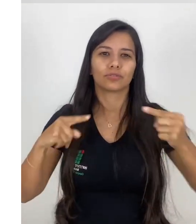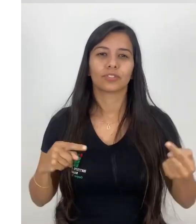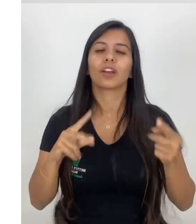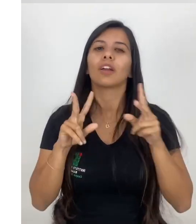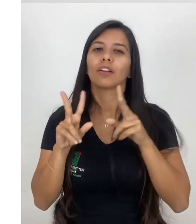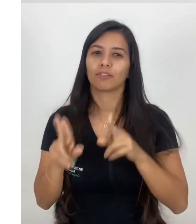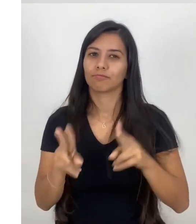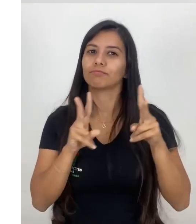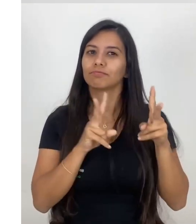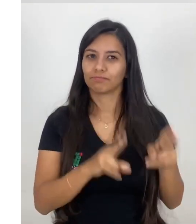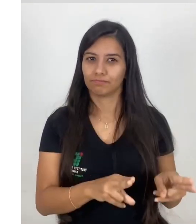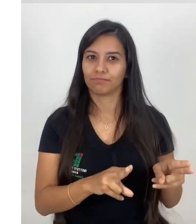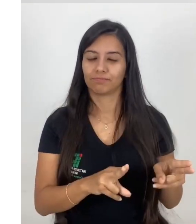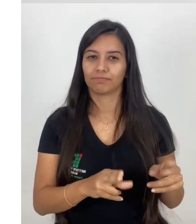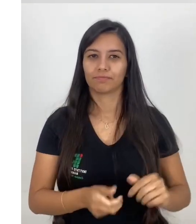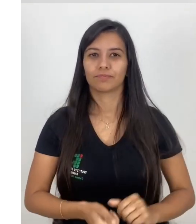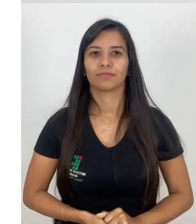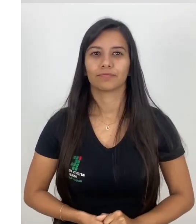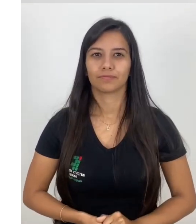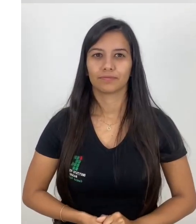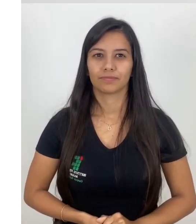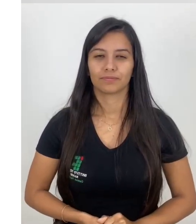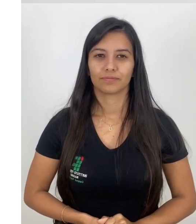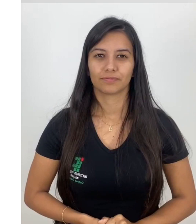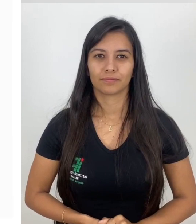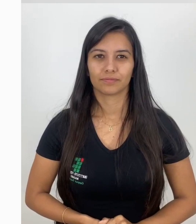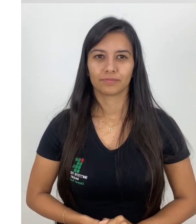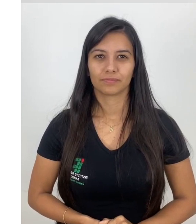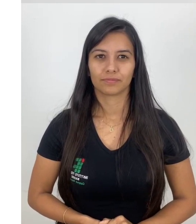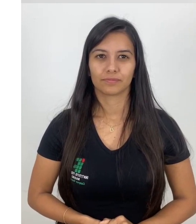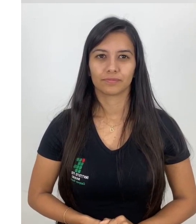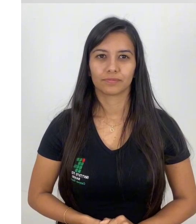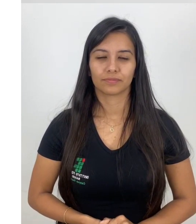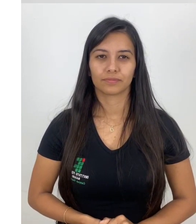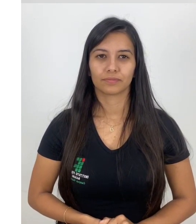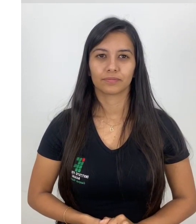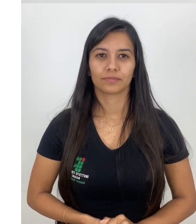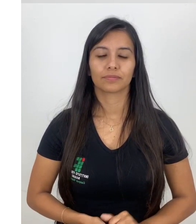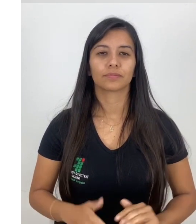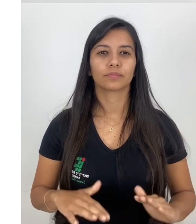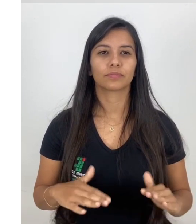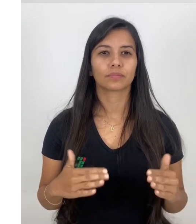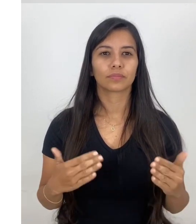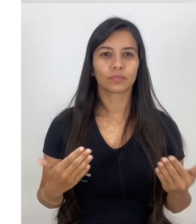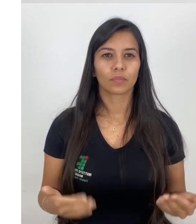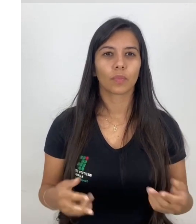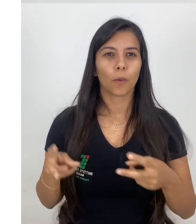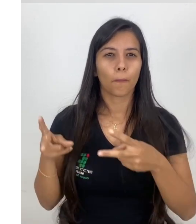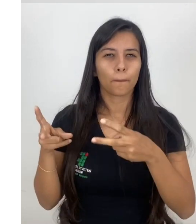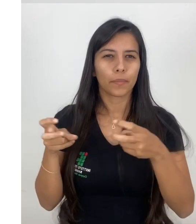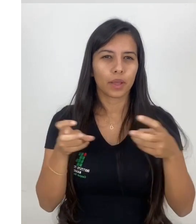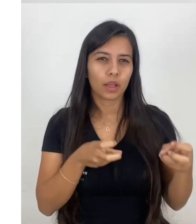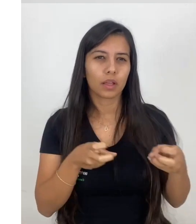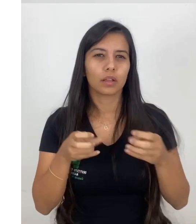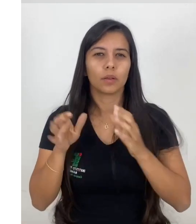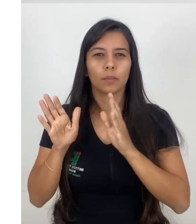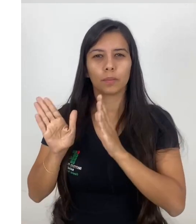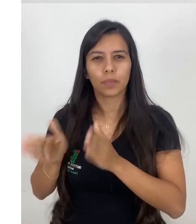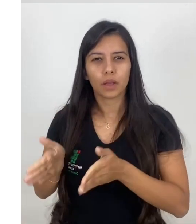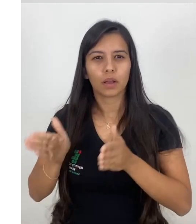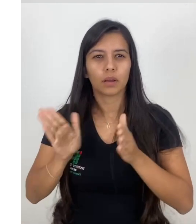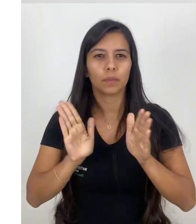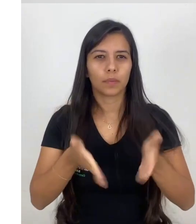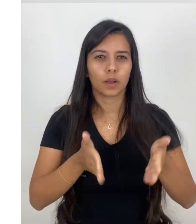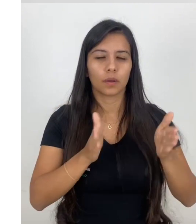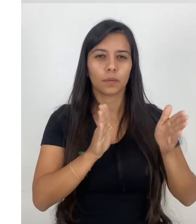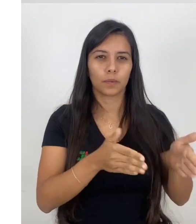mesma quantidade de material genético, tá? A gente vai então, né, ver as fases